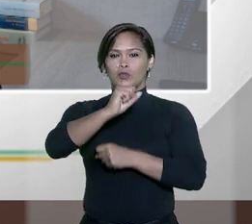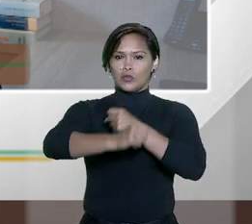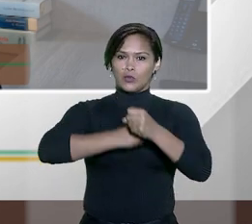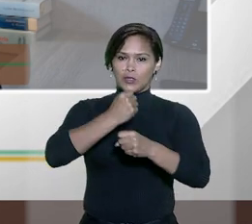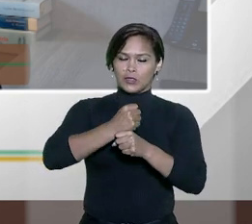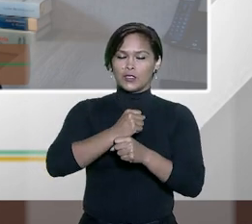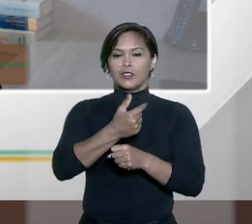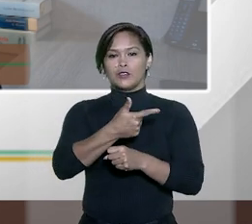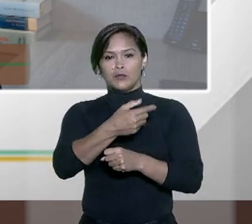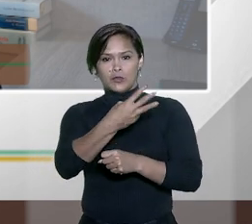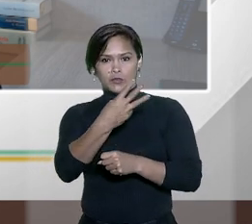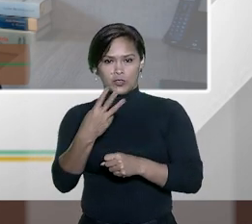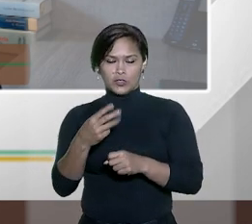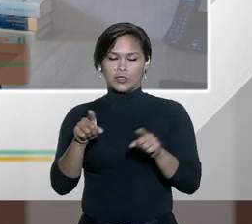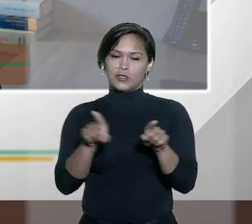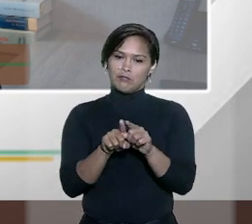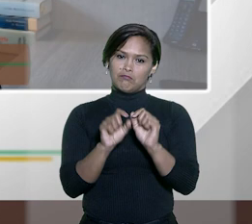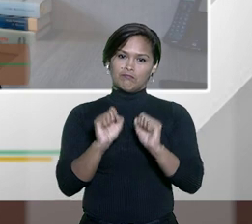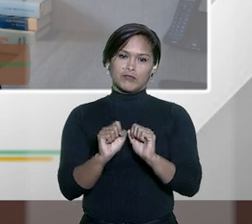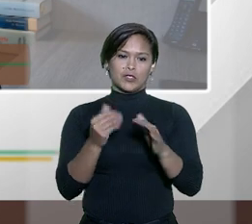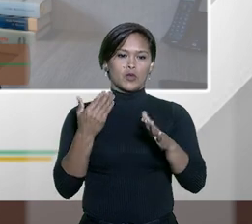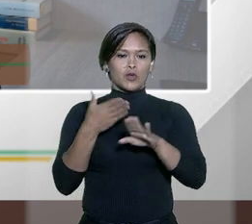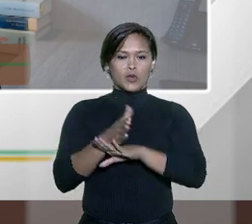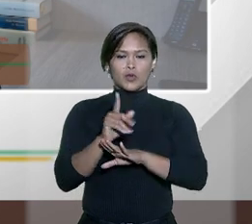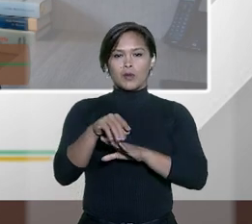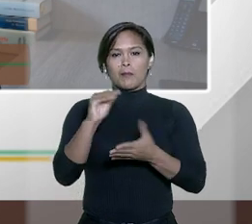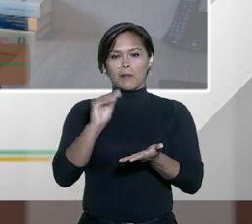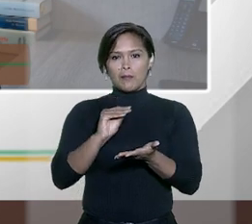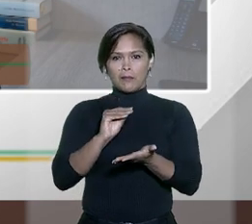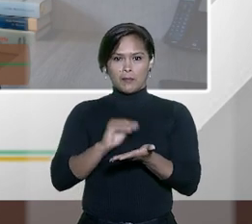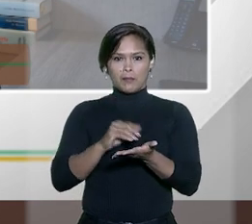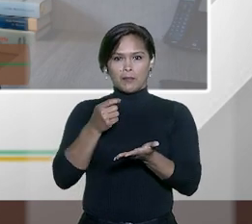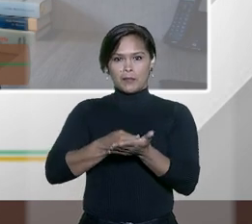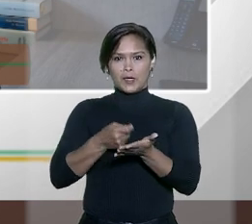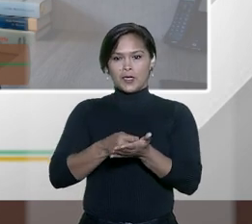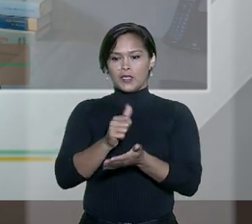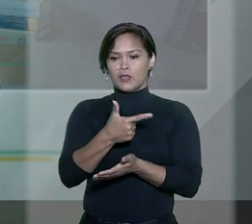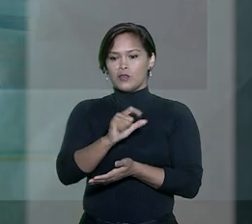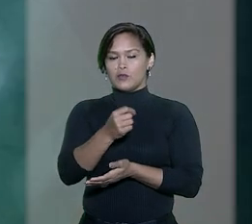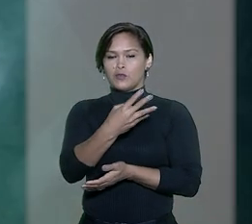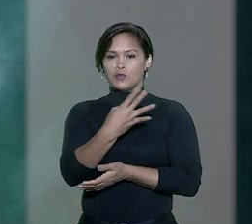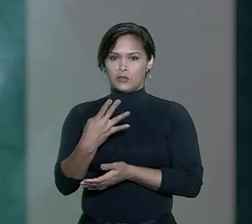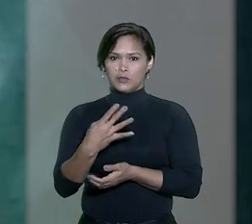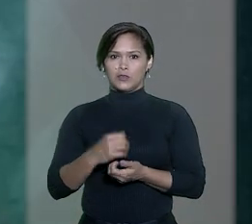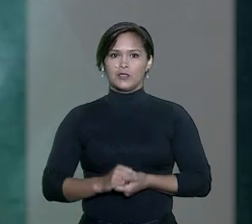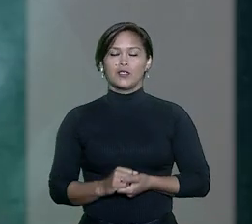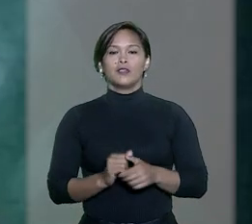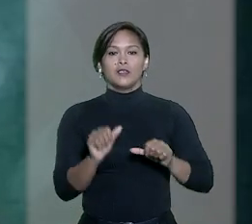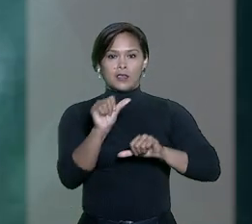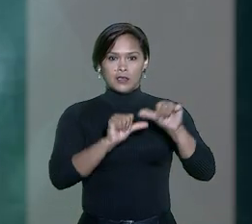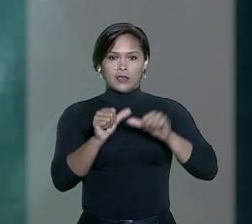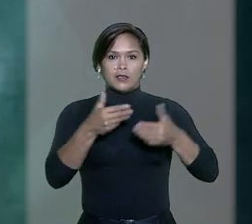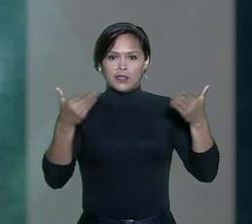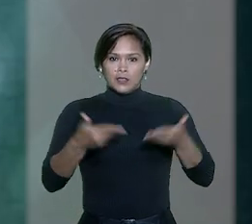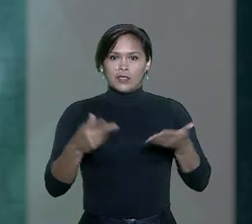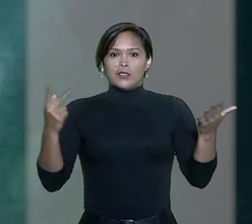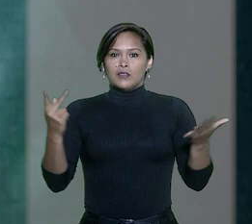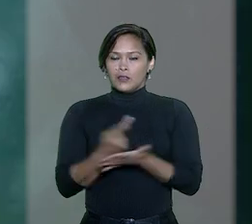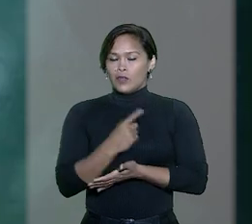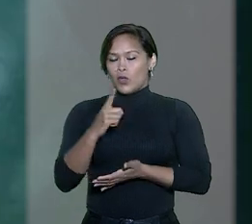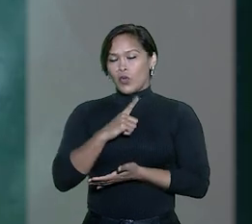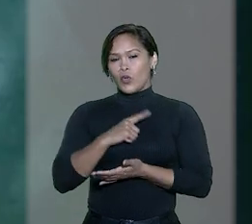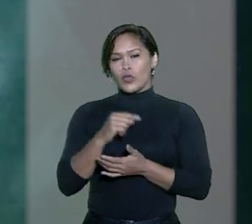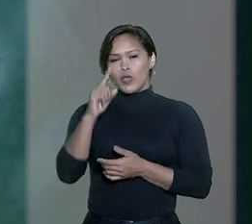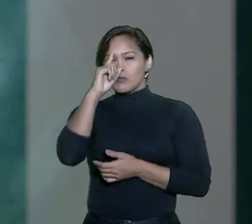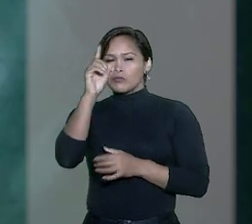seguinte, 2023, serão então incluídos para pagamento em 2024. As mudanças já estão valendo ou há uma